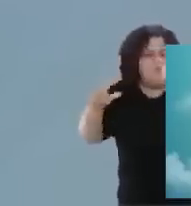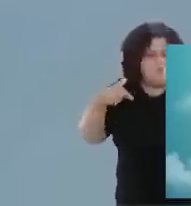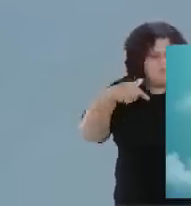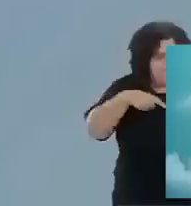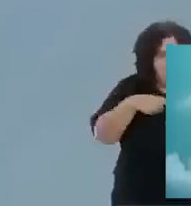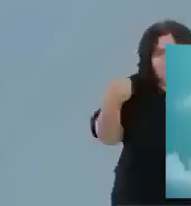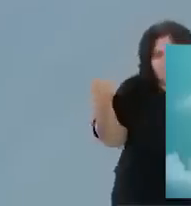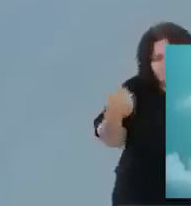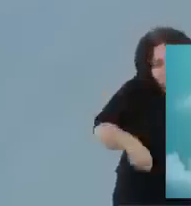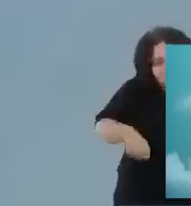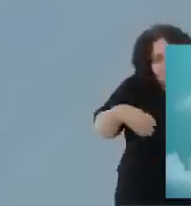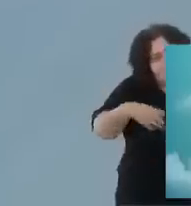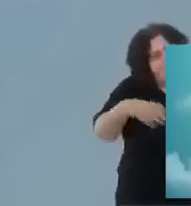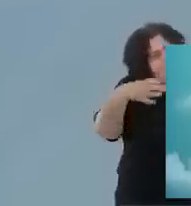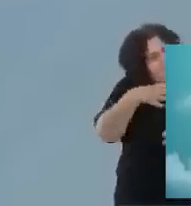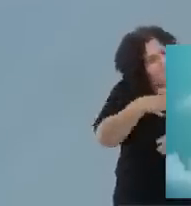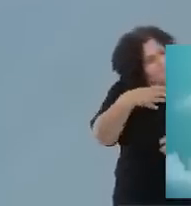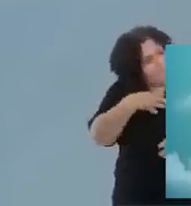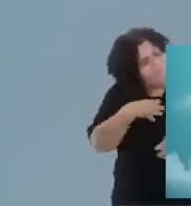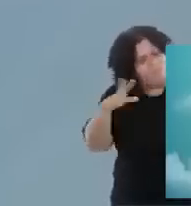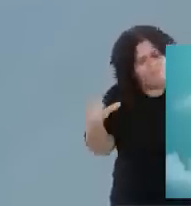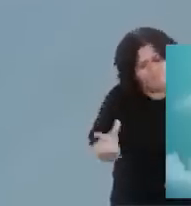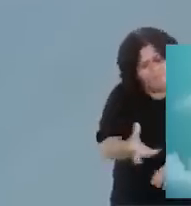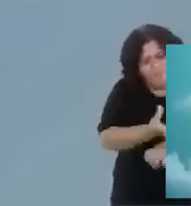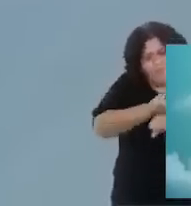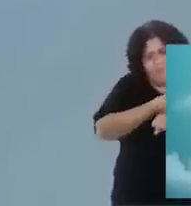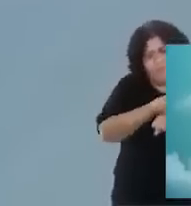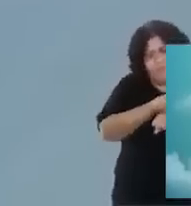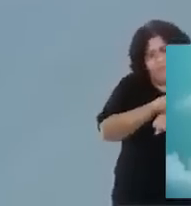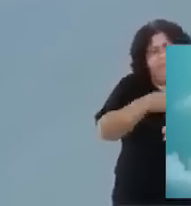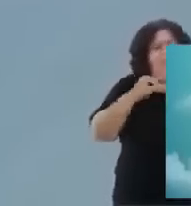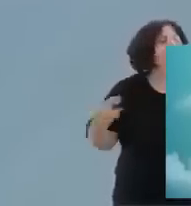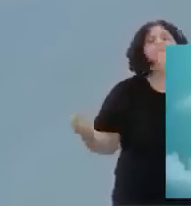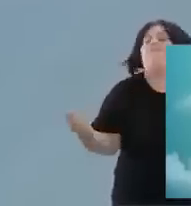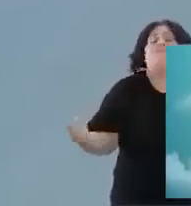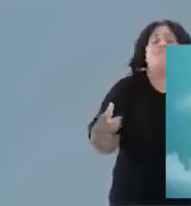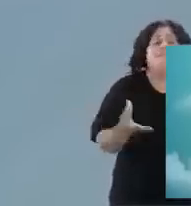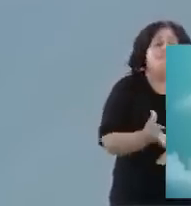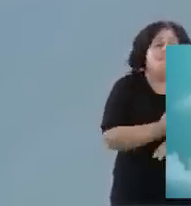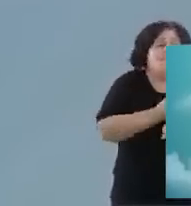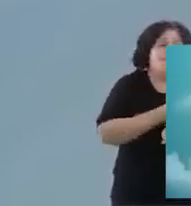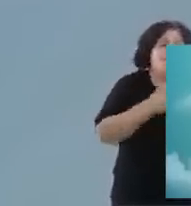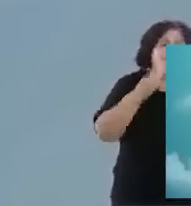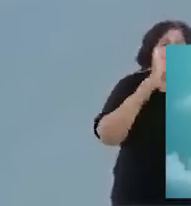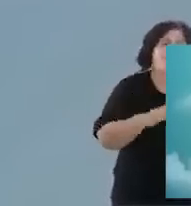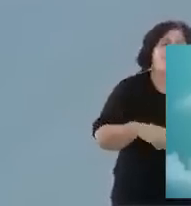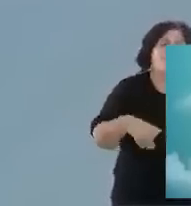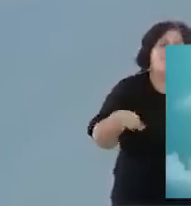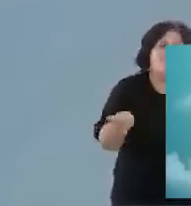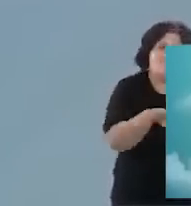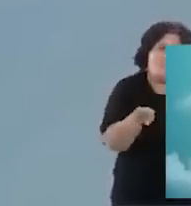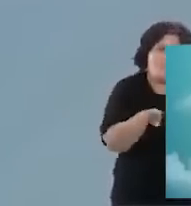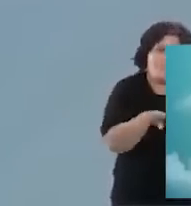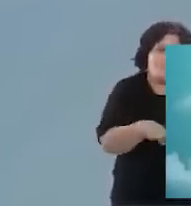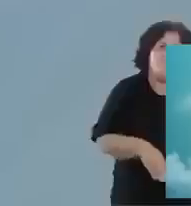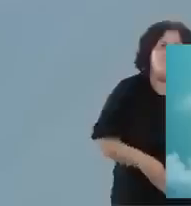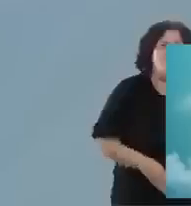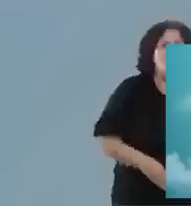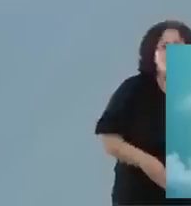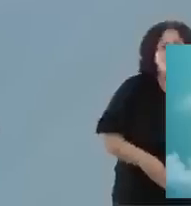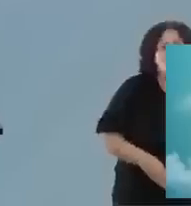ser sensível e acolhedora. A igreja é assim. E eu quero concluir